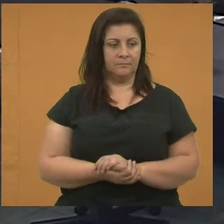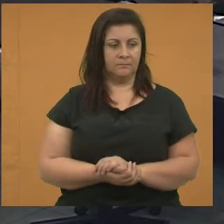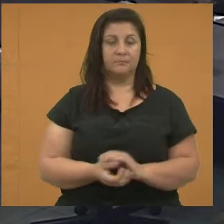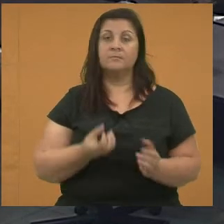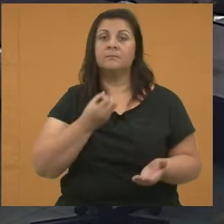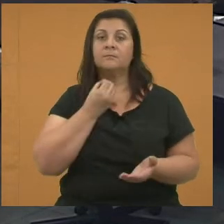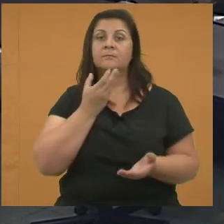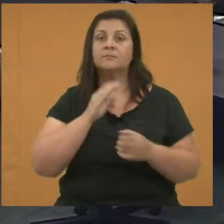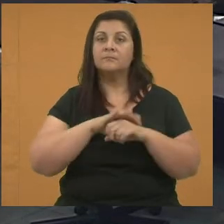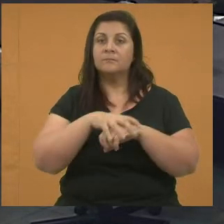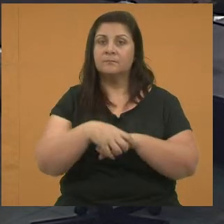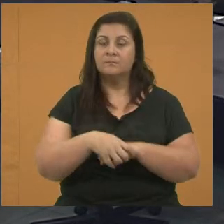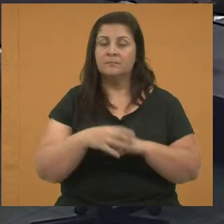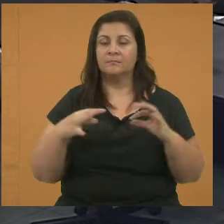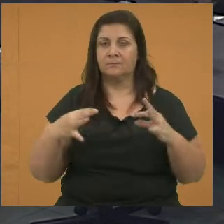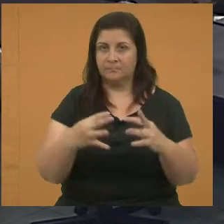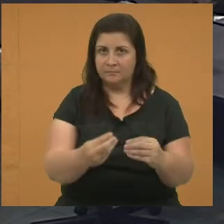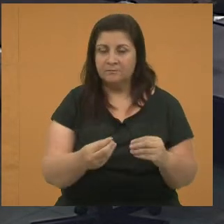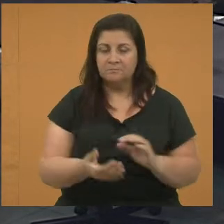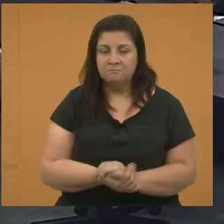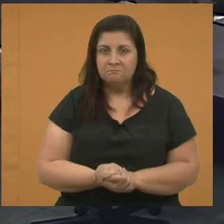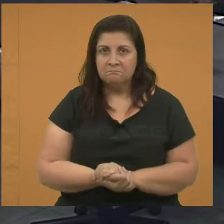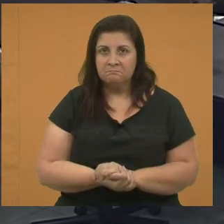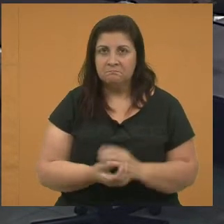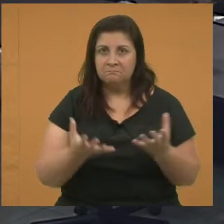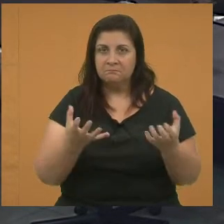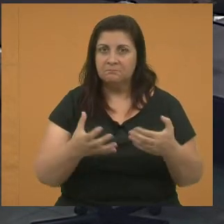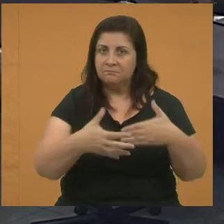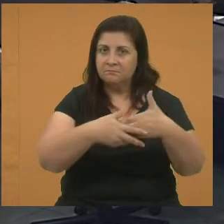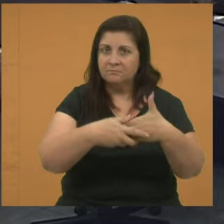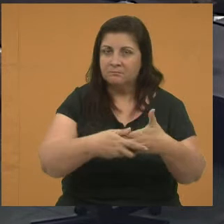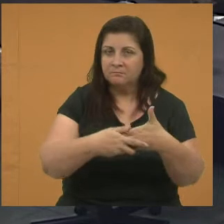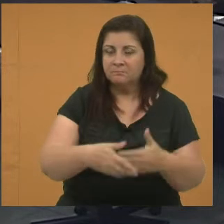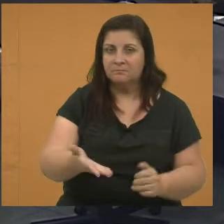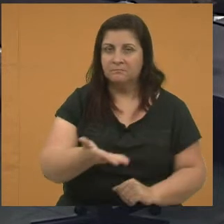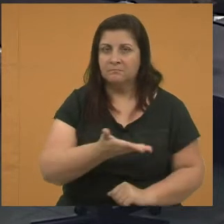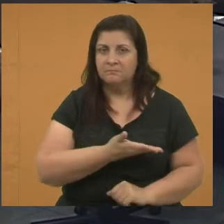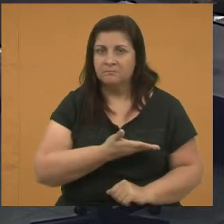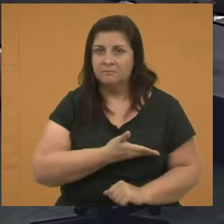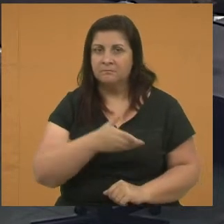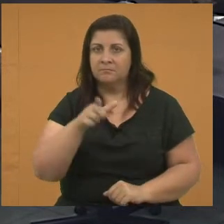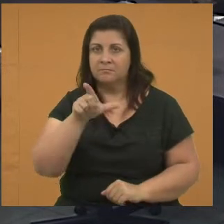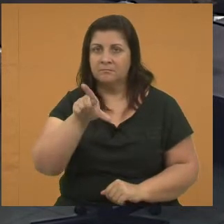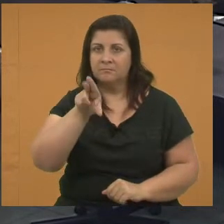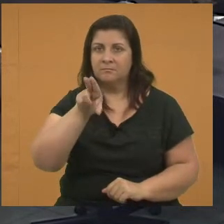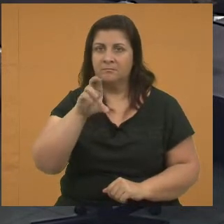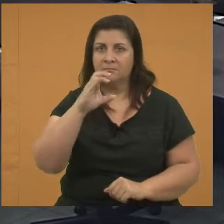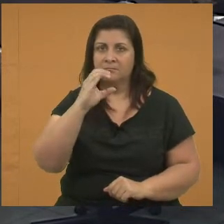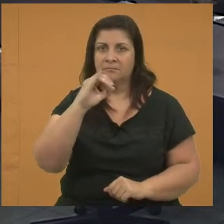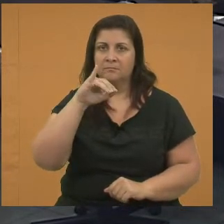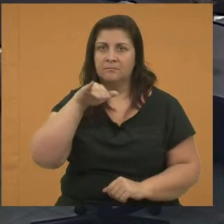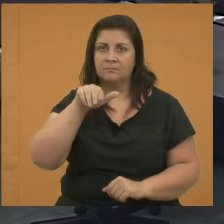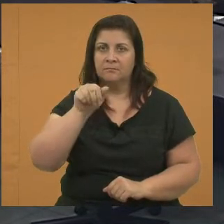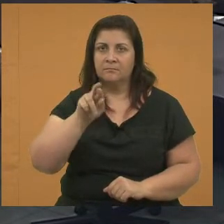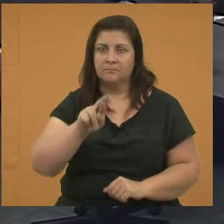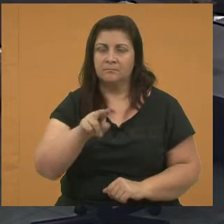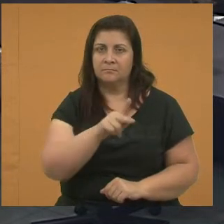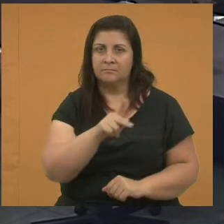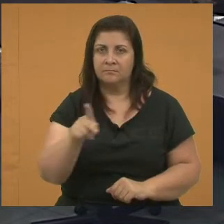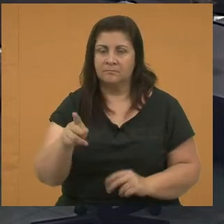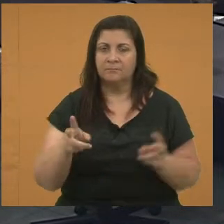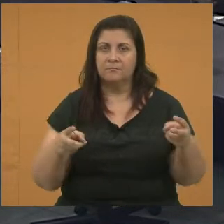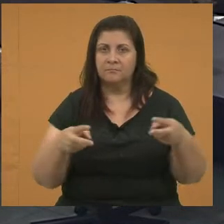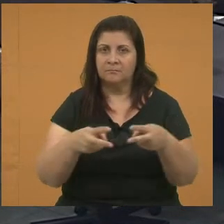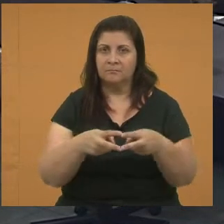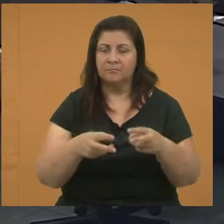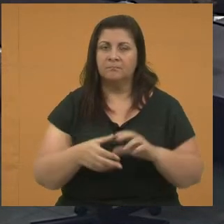Boa noite a todos. Eu quero aqui cumprimentar a minha amiga Lucimar Ponciano, presidente dessa casa,